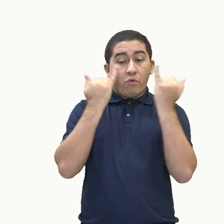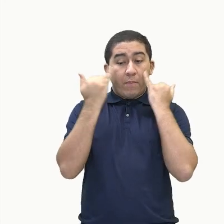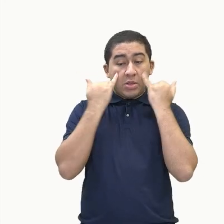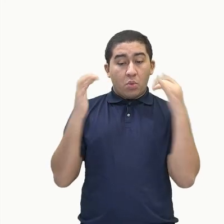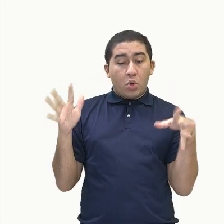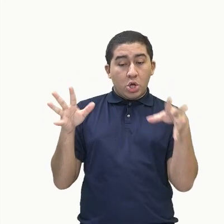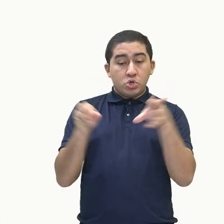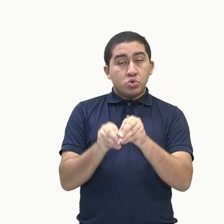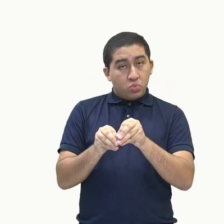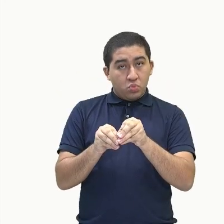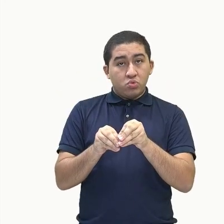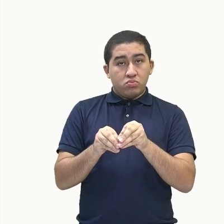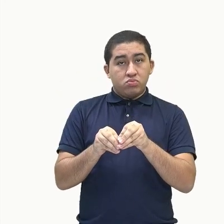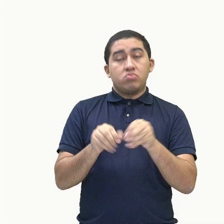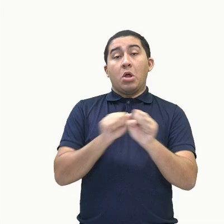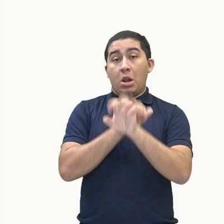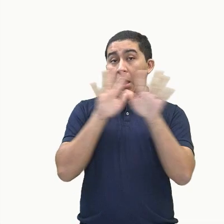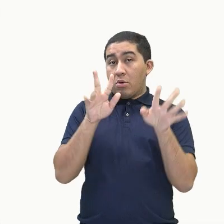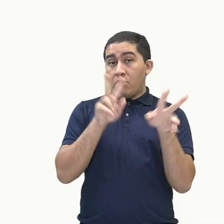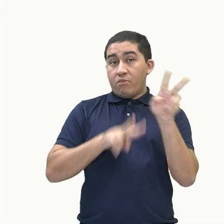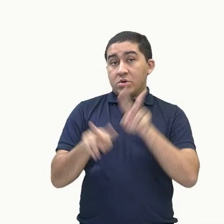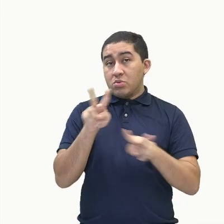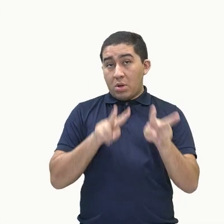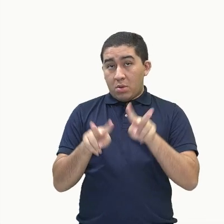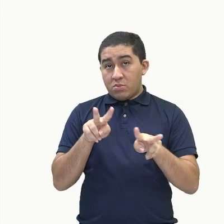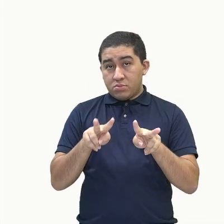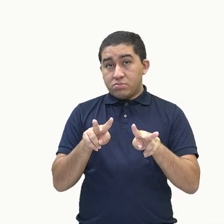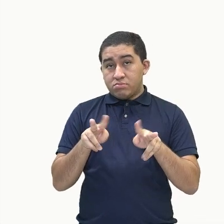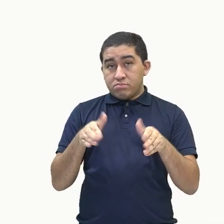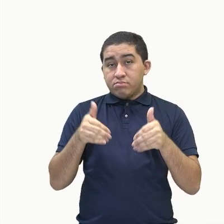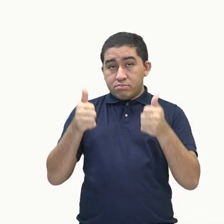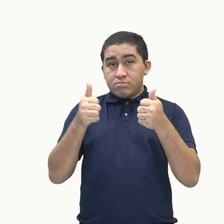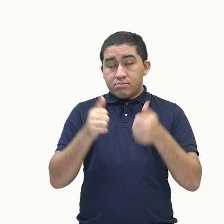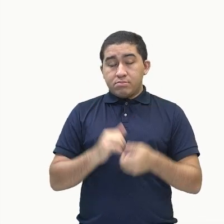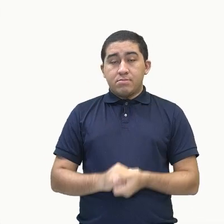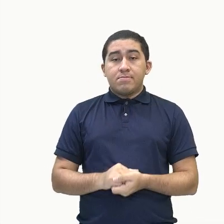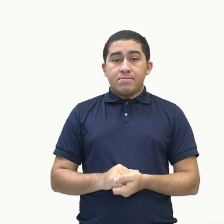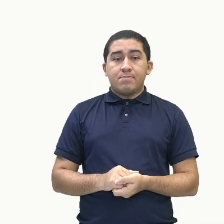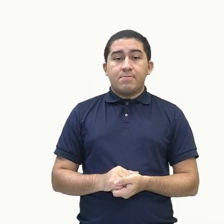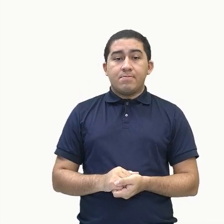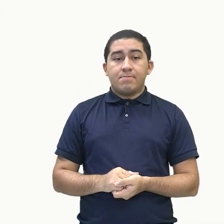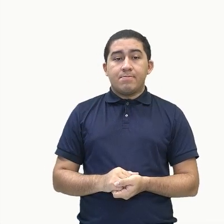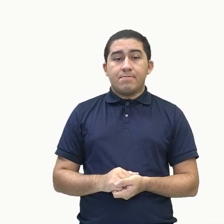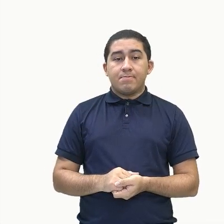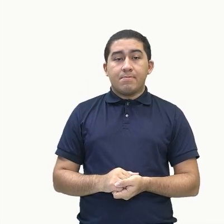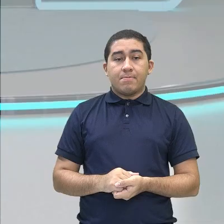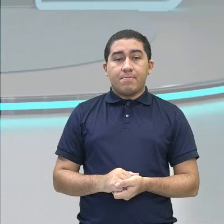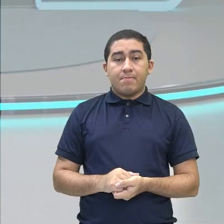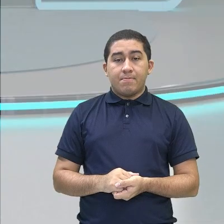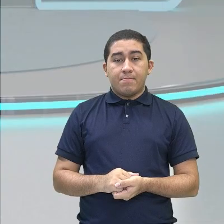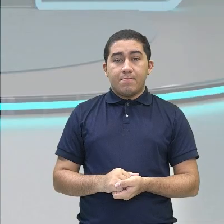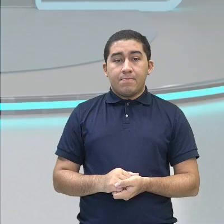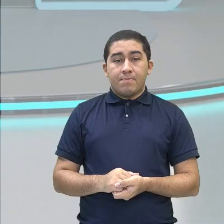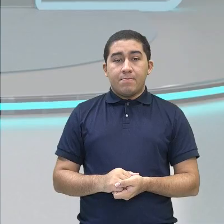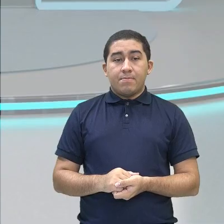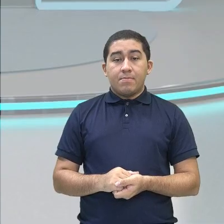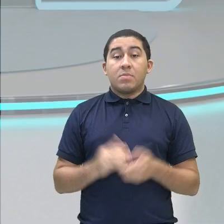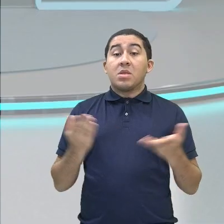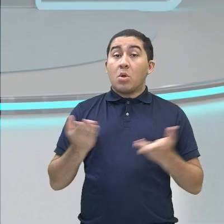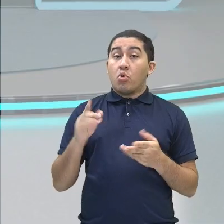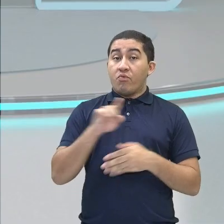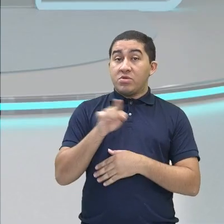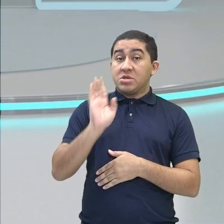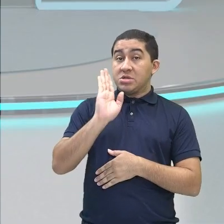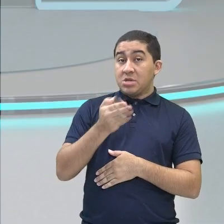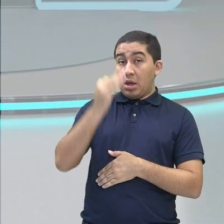forma clara, visual e muito eficiente. Agora que você já compreendeu o que é